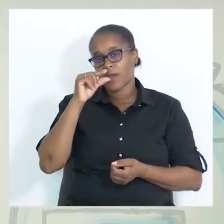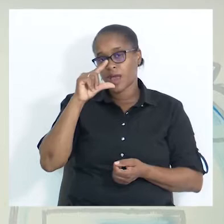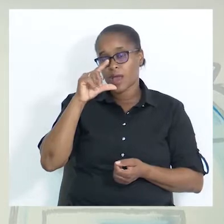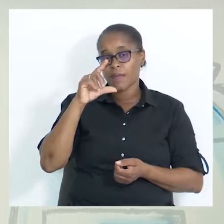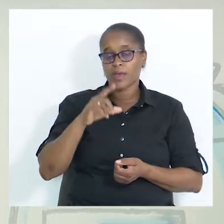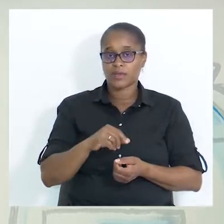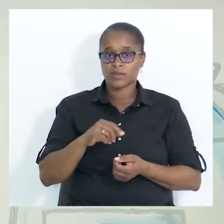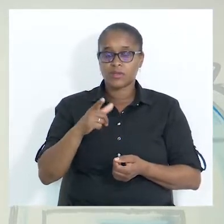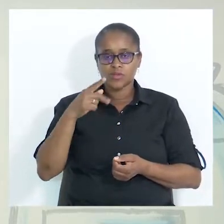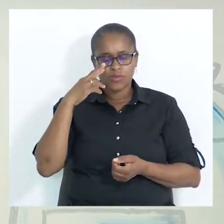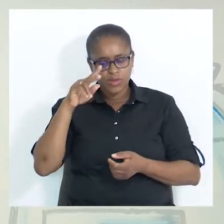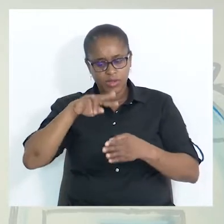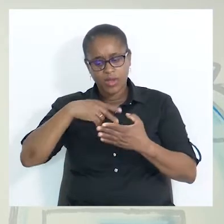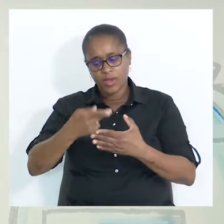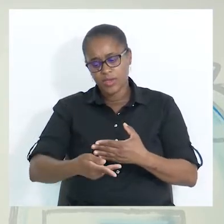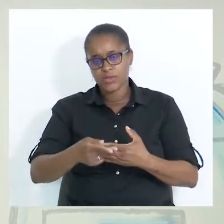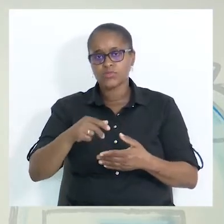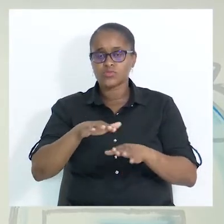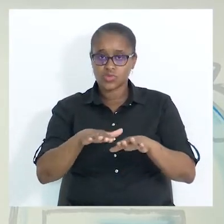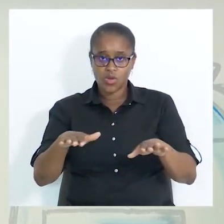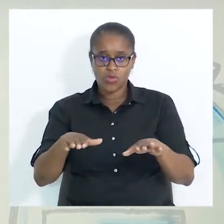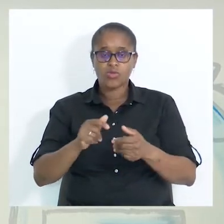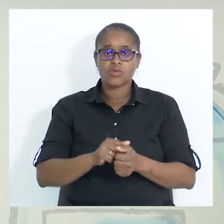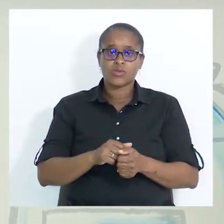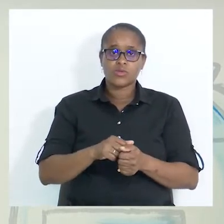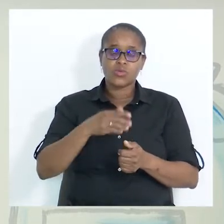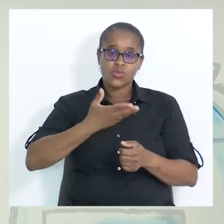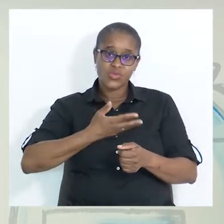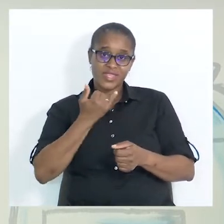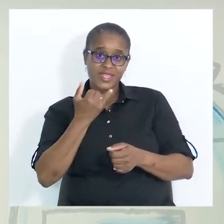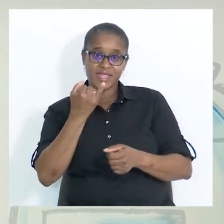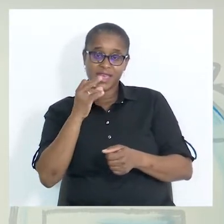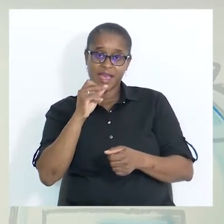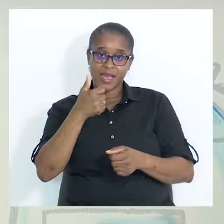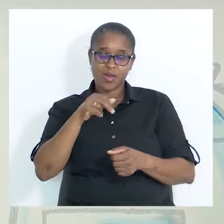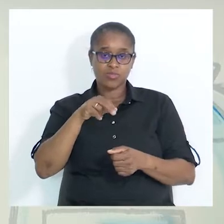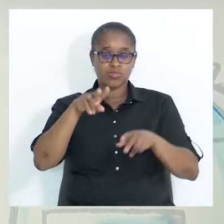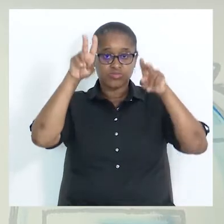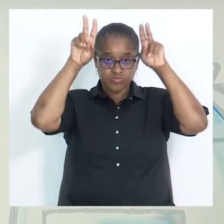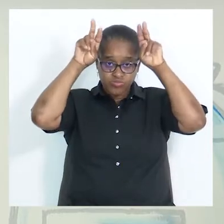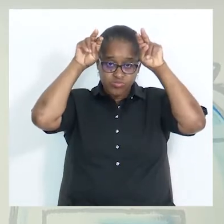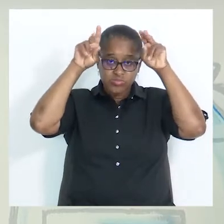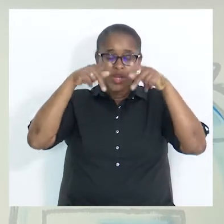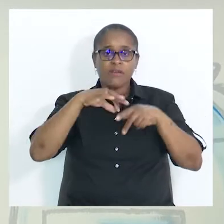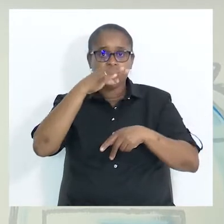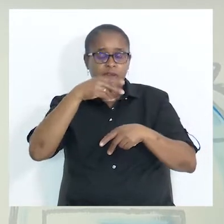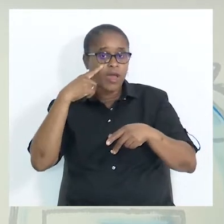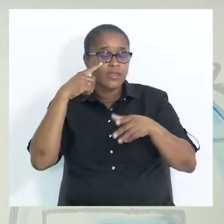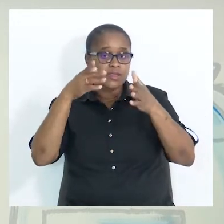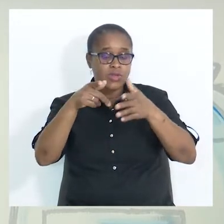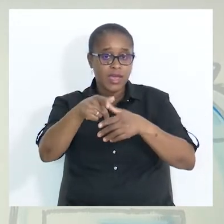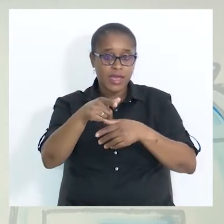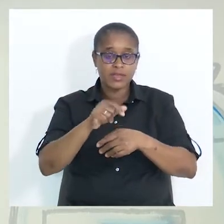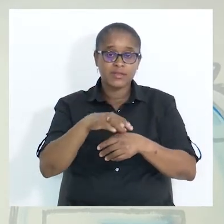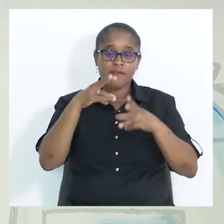jornal tinha caído no chão. O diabo então me falou. Atenção a esta